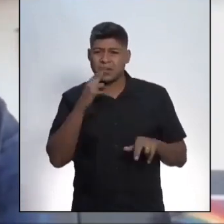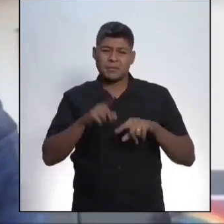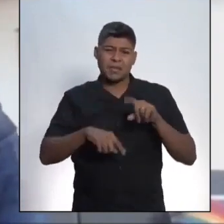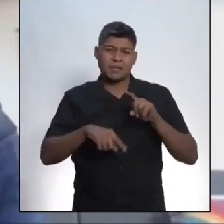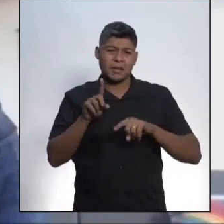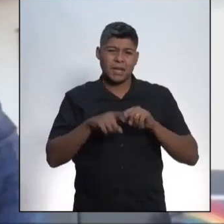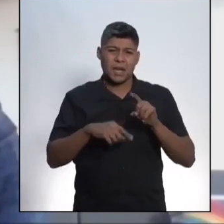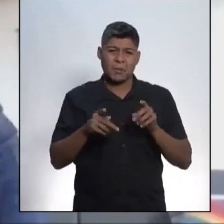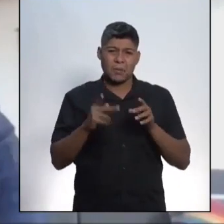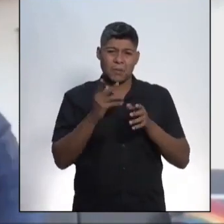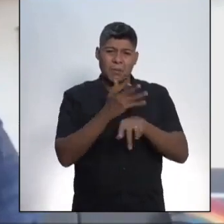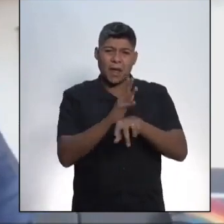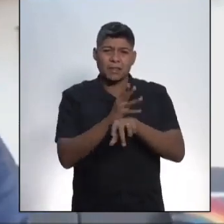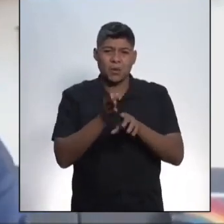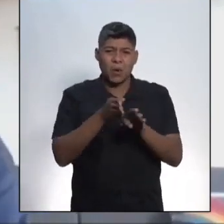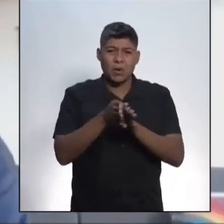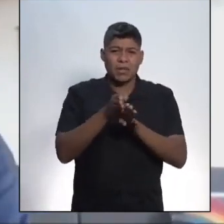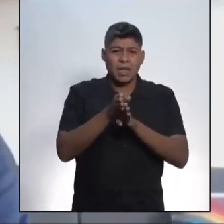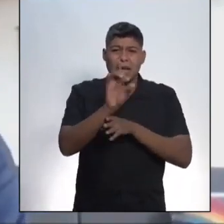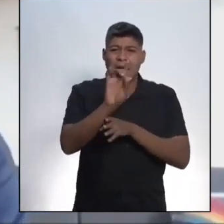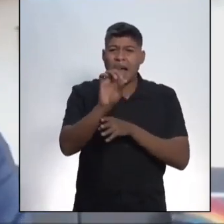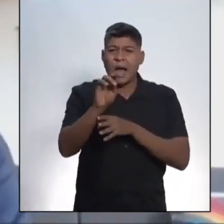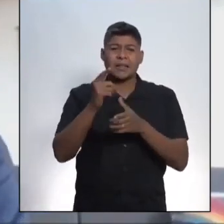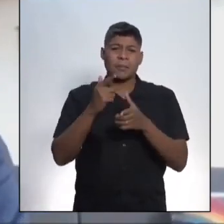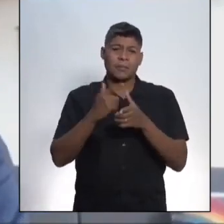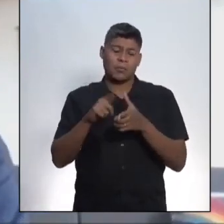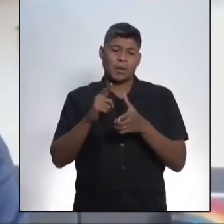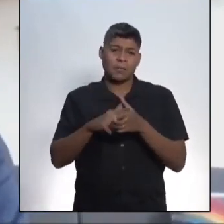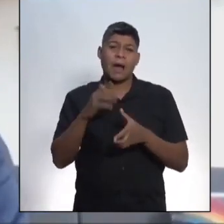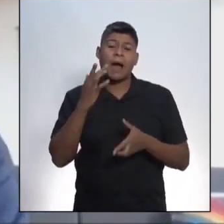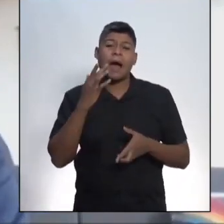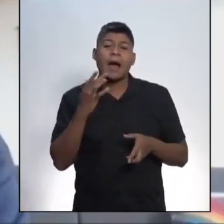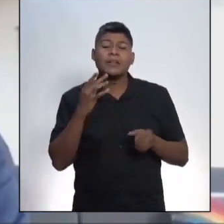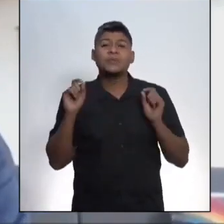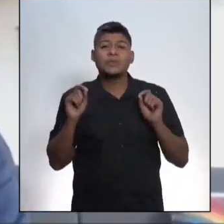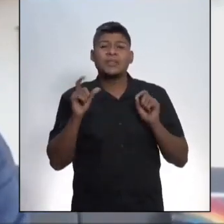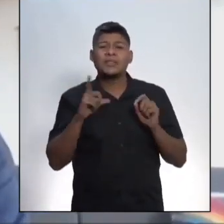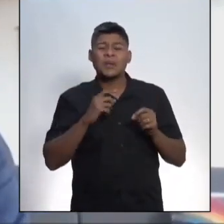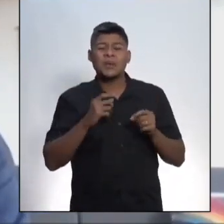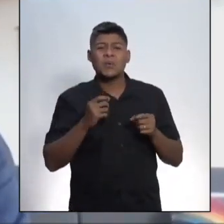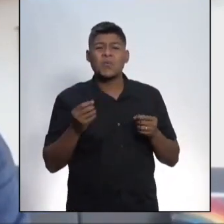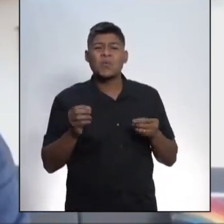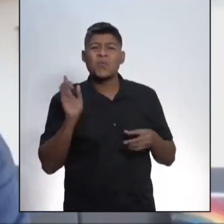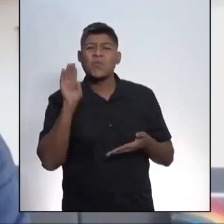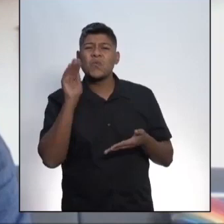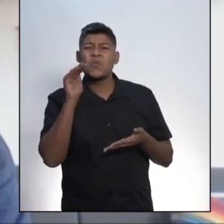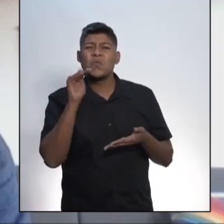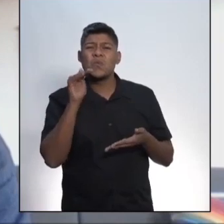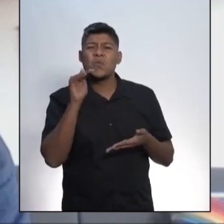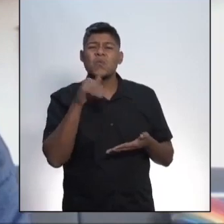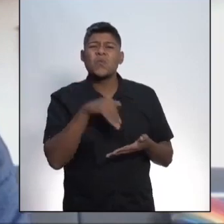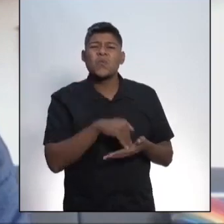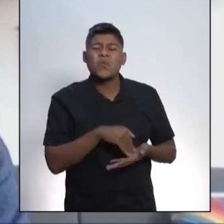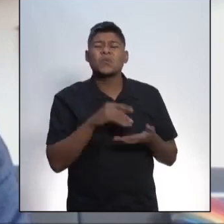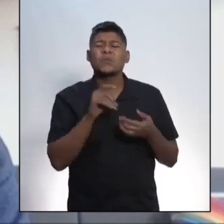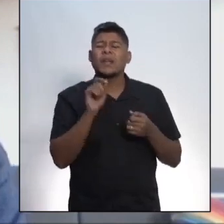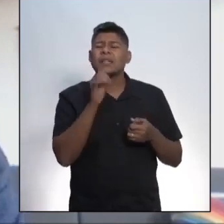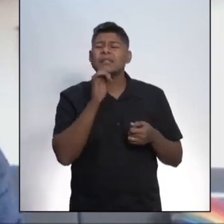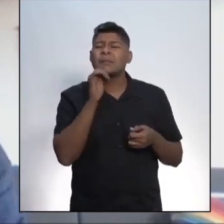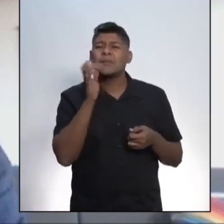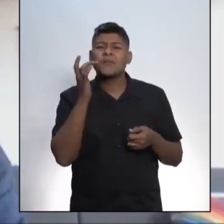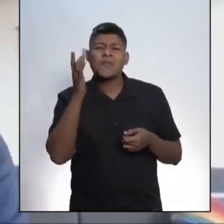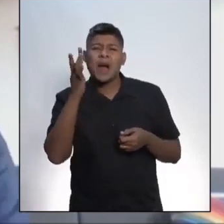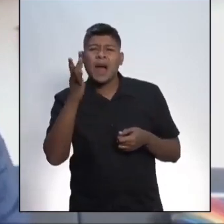muito práticos orientados para cada problema. Acho que tem um último comentário importante, que é muito fácil e